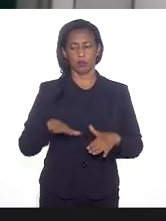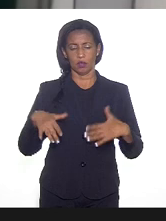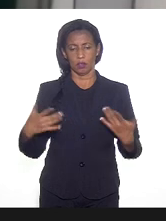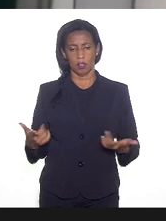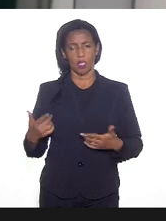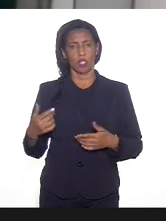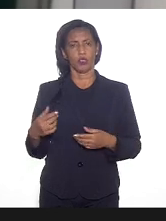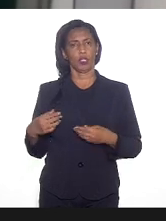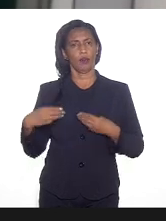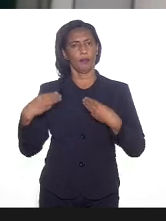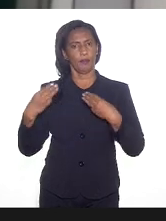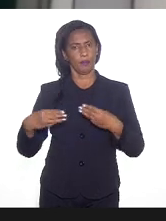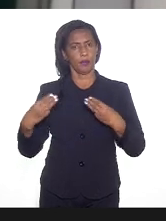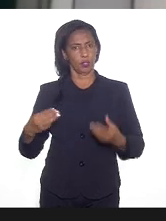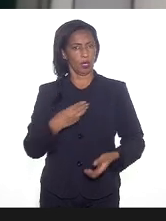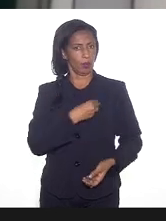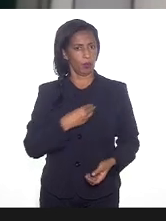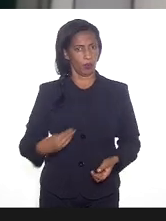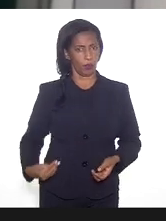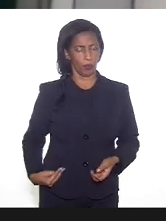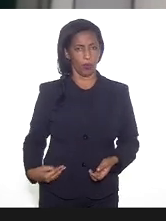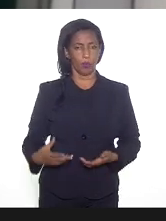do Ministério Público, saúdo aqui